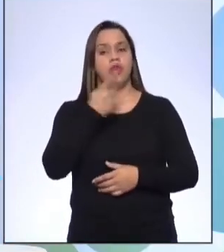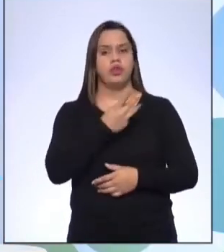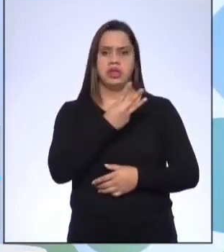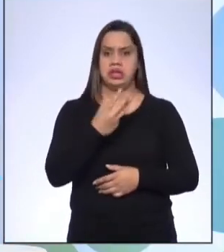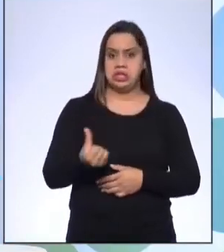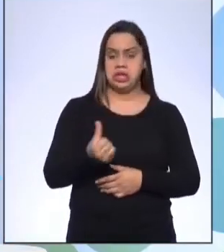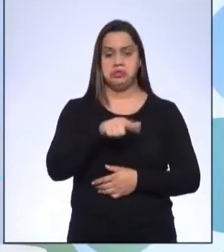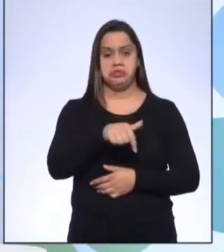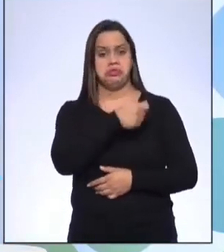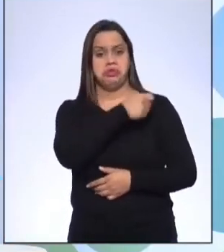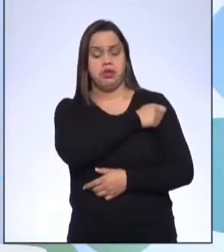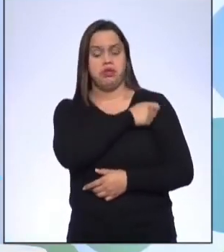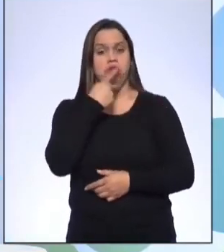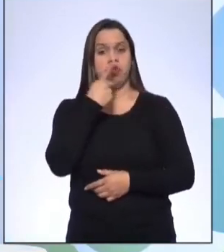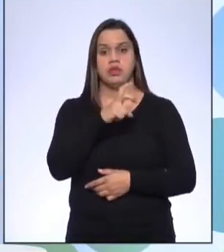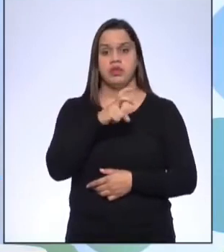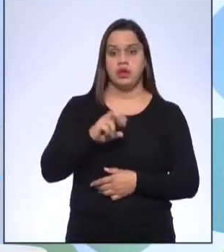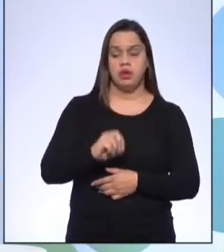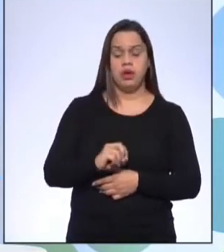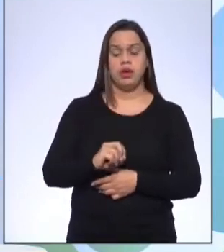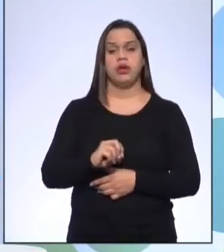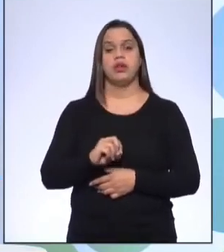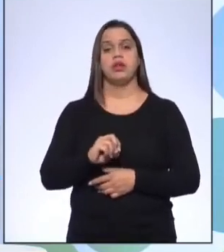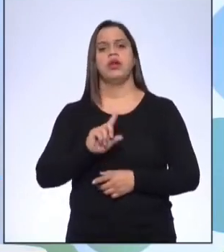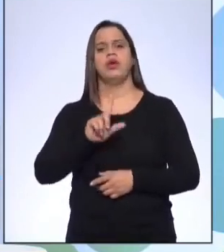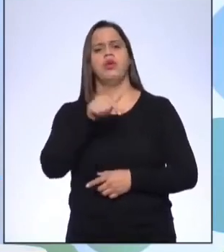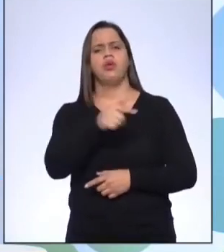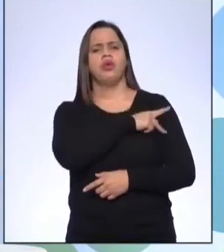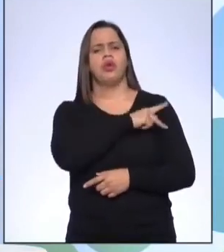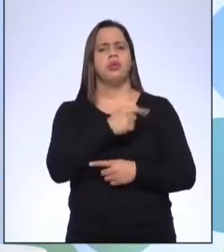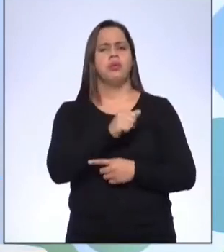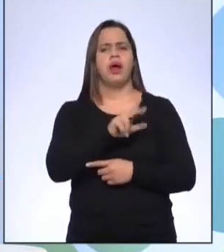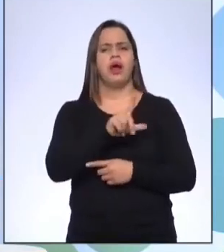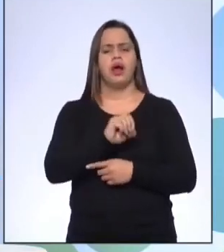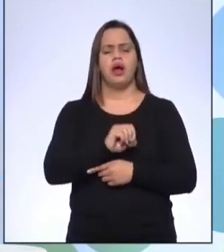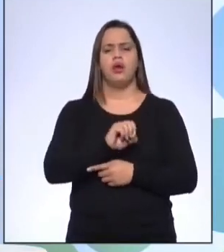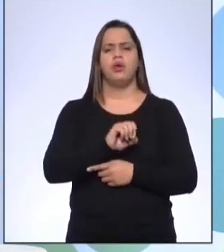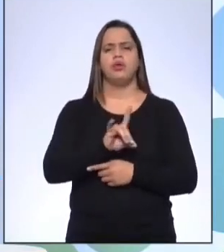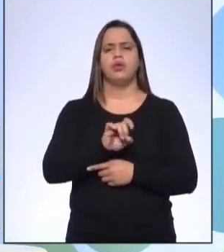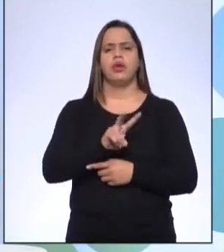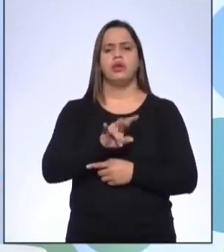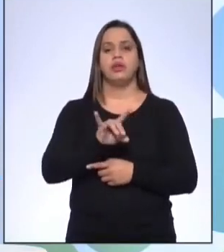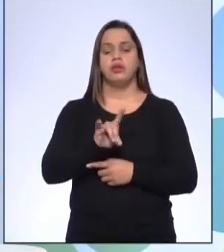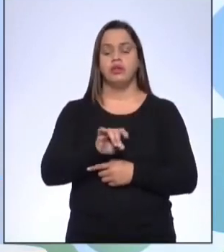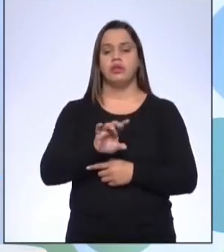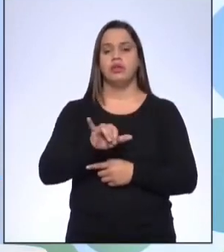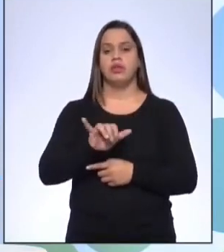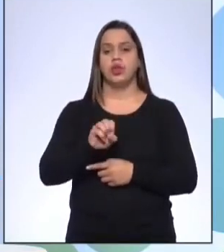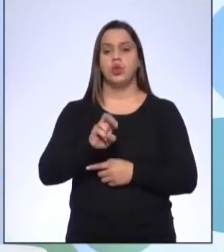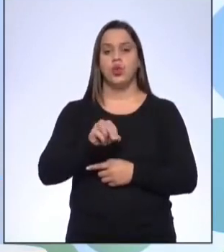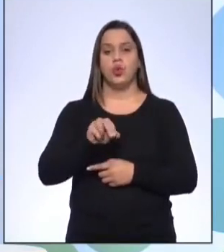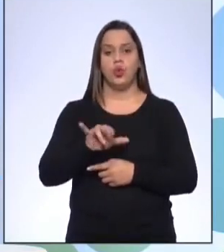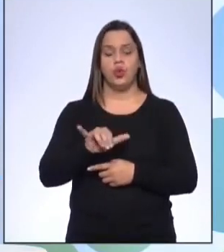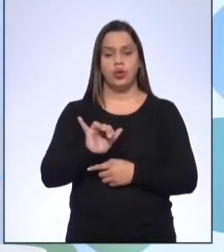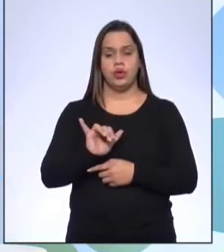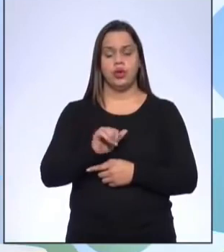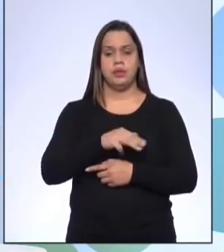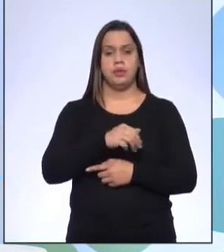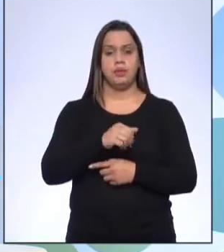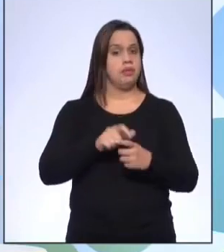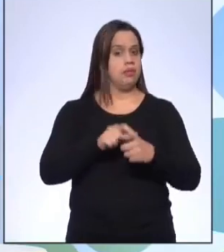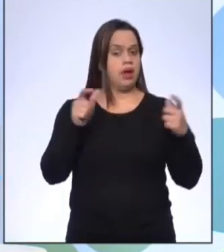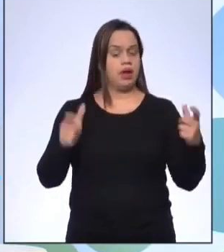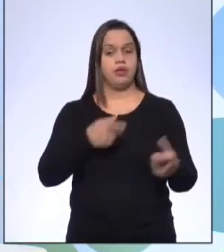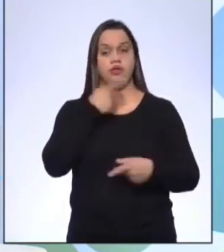Gustavo, 150. O Paulo Eduardo, David, Thaís e Yuri e a